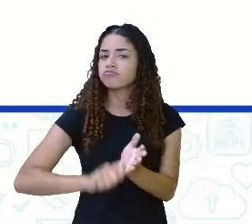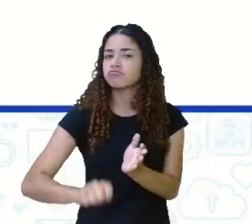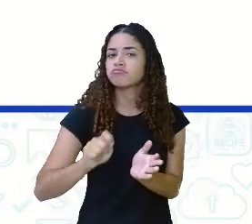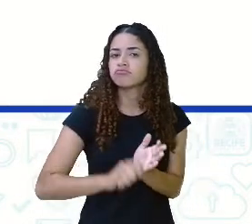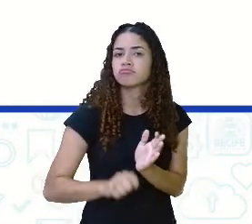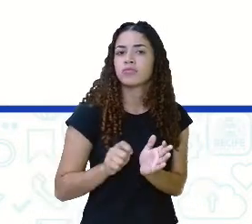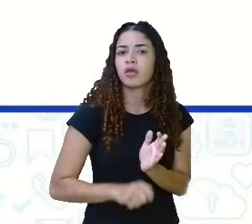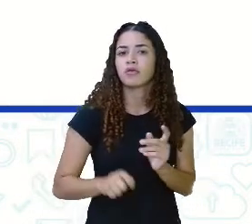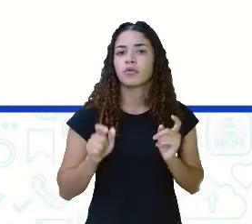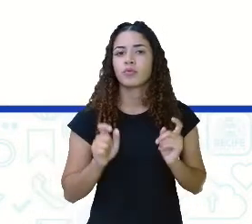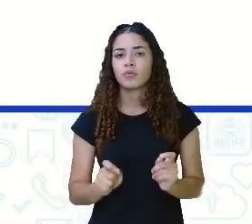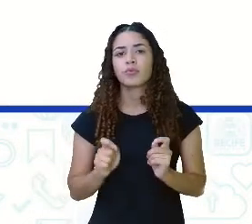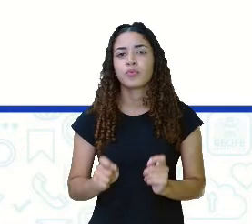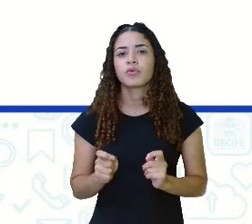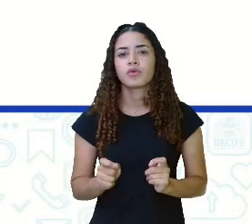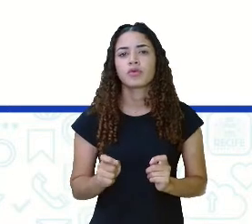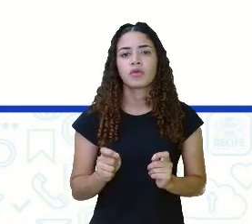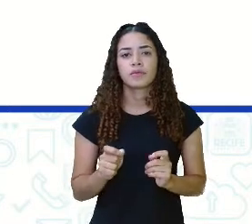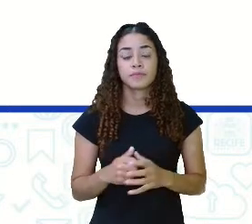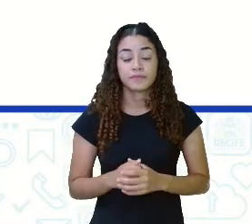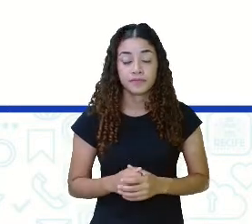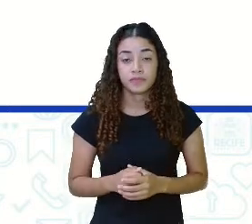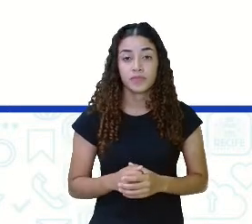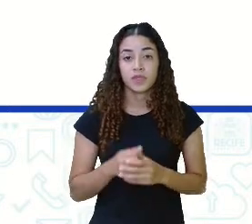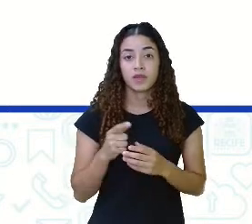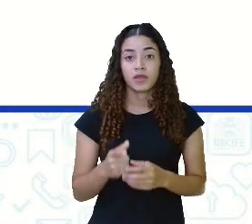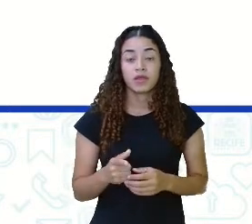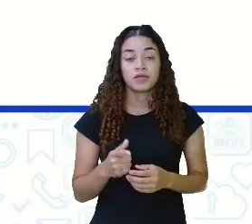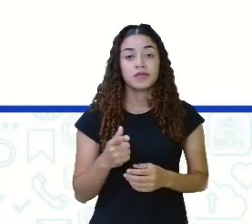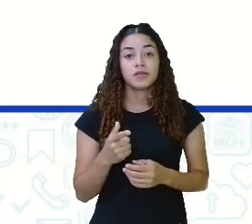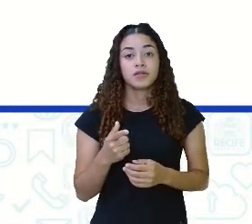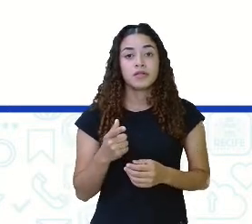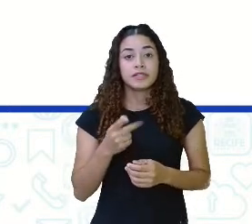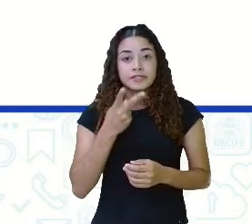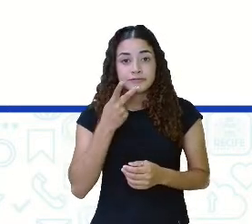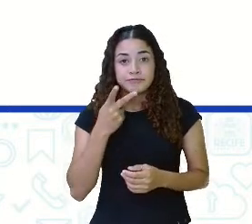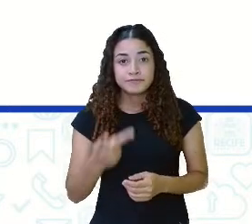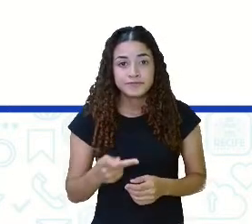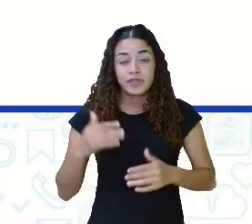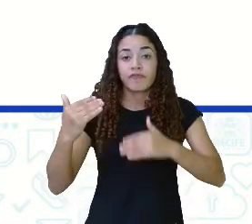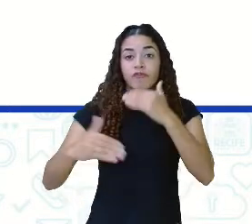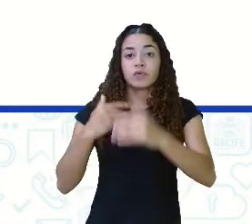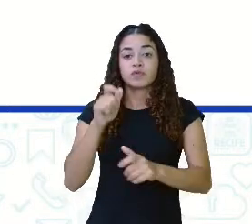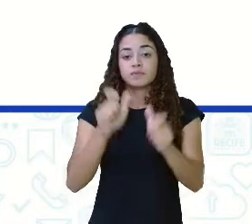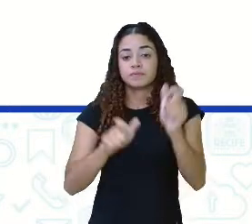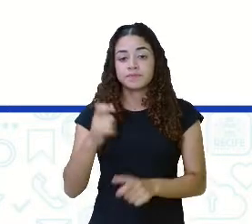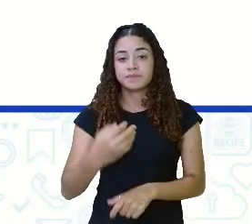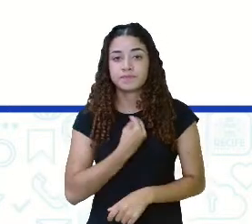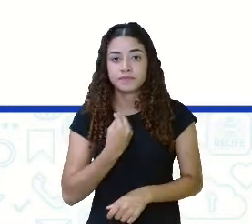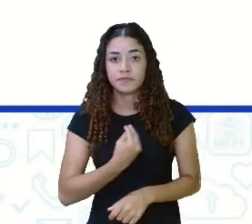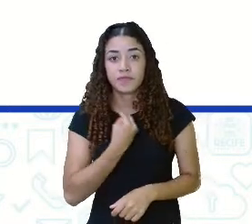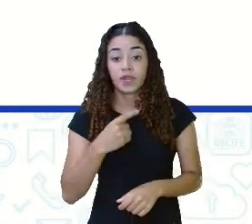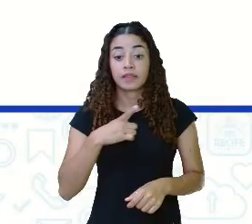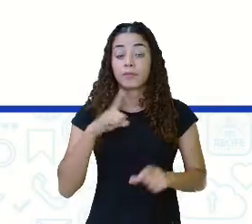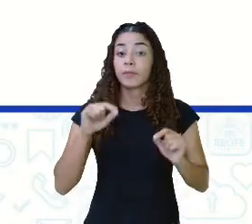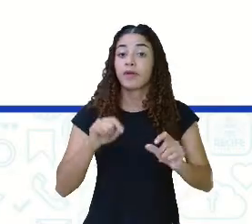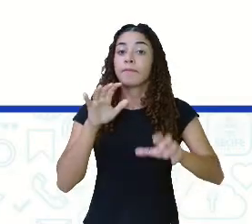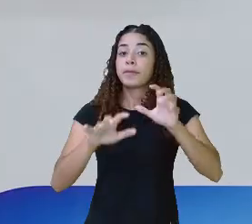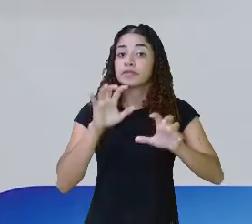aí, né, os pensamentos dele, as observações? Ele considerava a evolução de seres vivos de acordo com as pressões ambientais